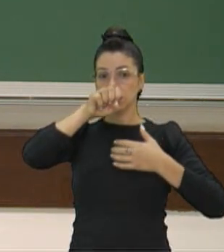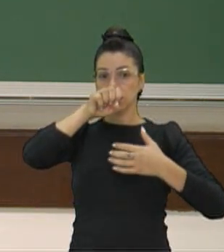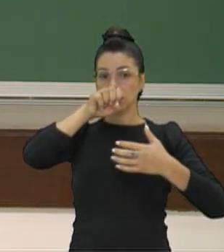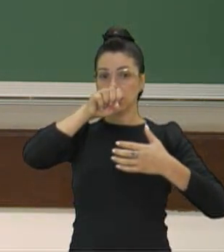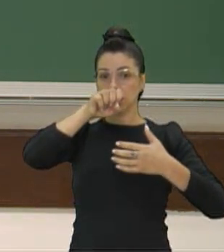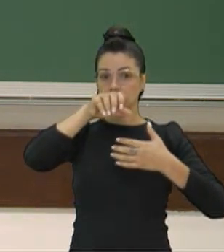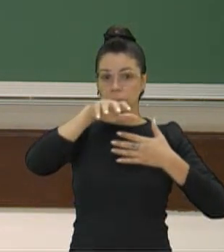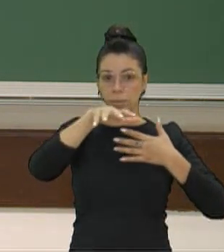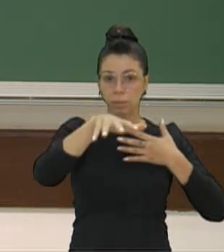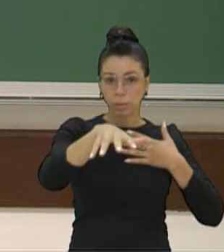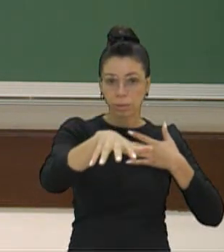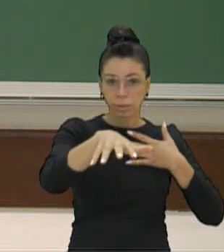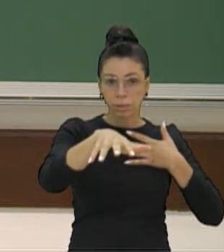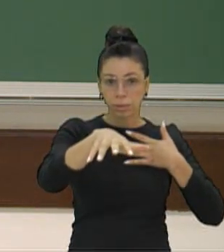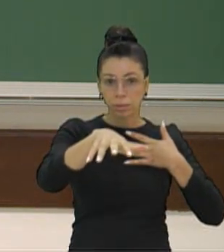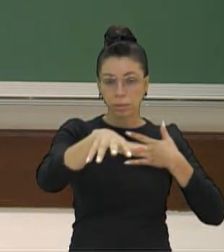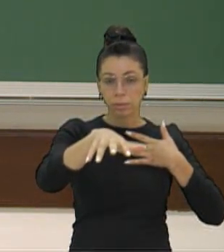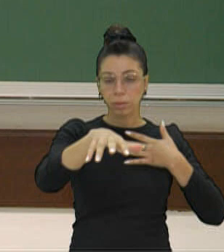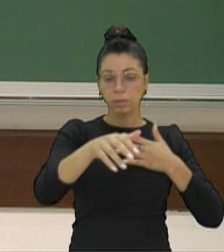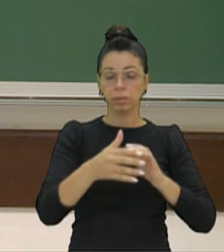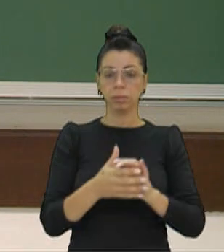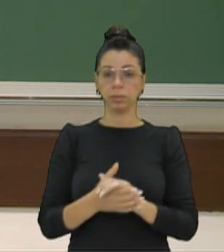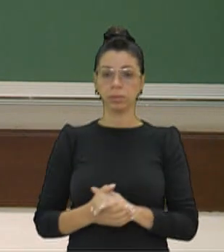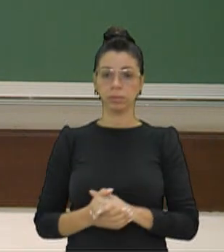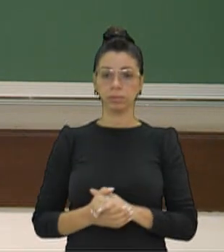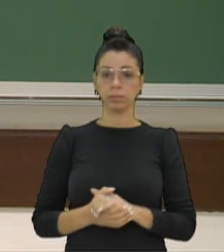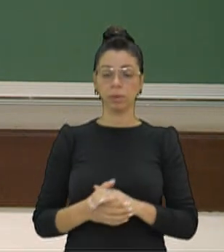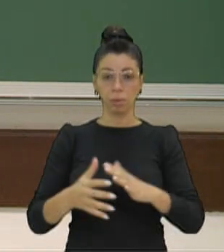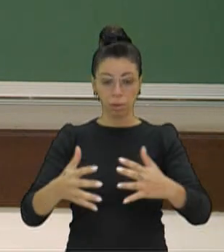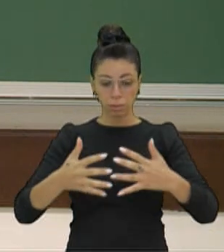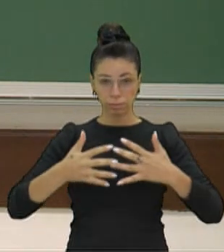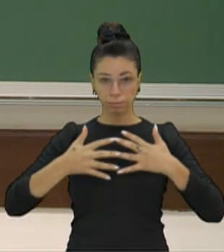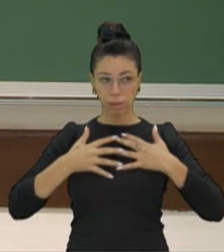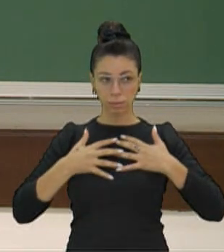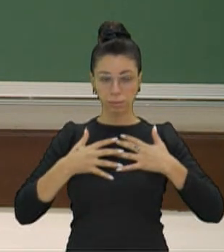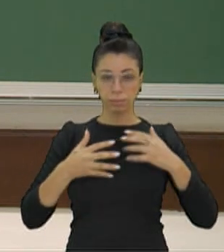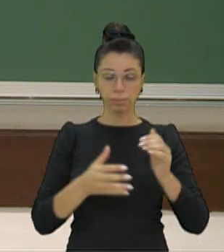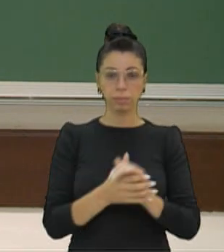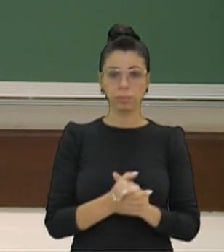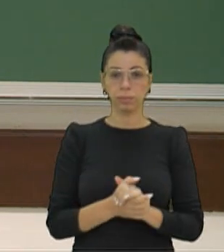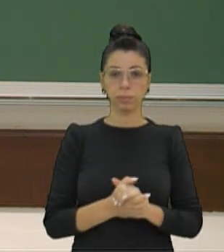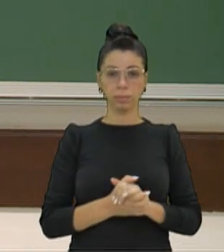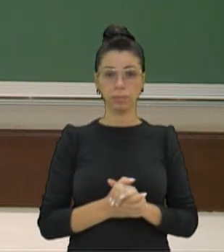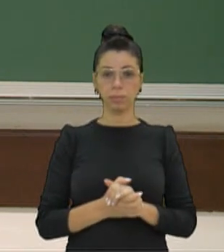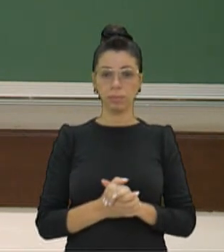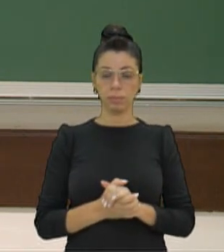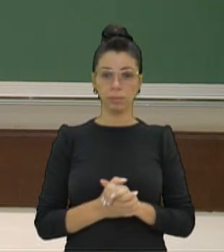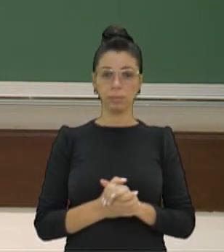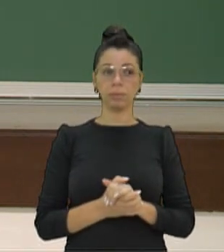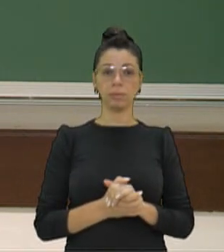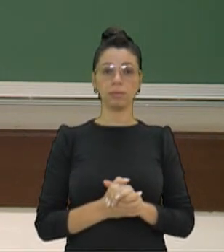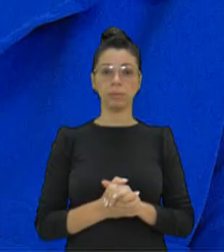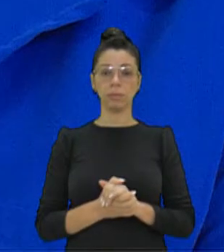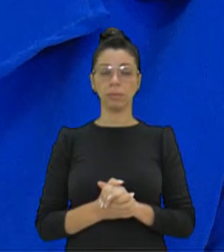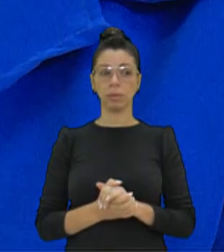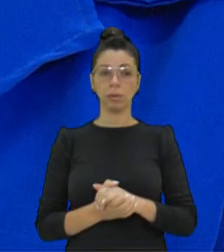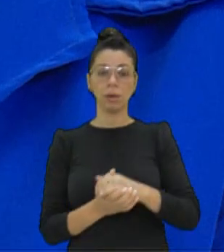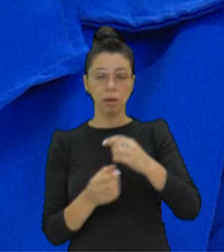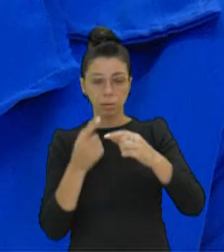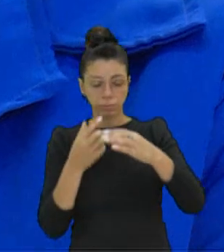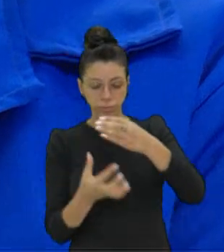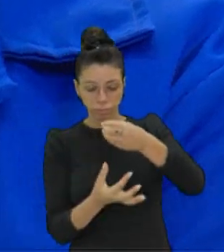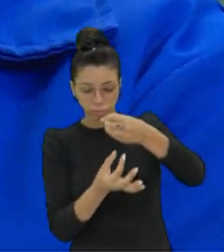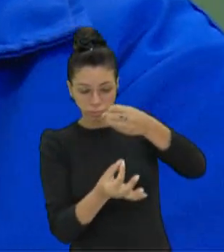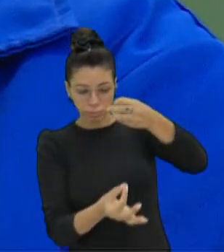está contraído, ele desce, ele abaixa. Então, olha só, eu vou puxar ela para fazer a descida do diafragma e olha o que